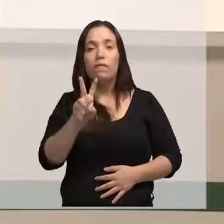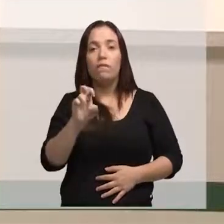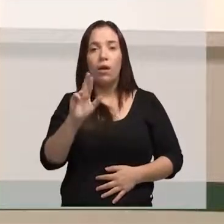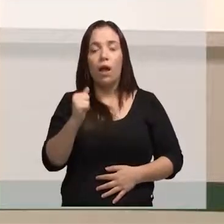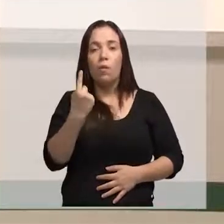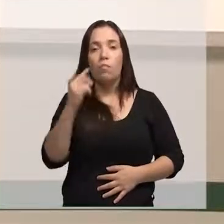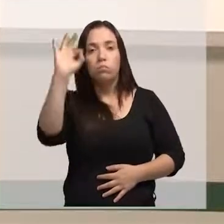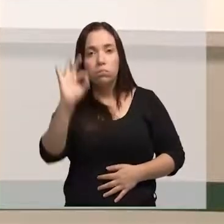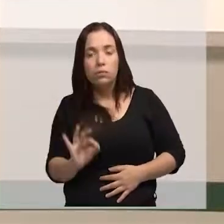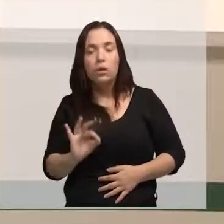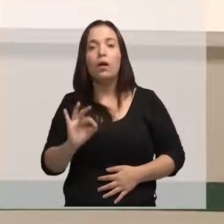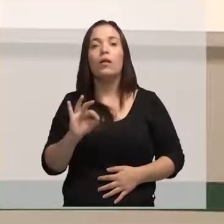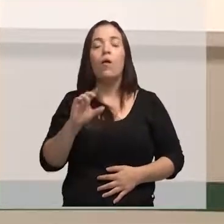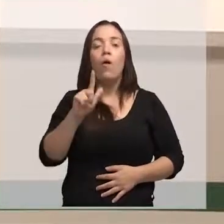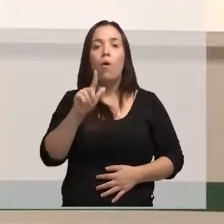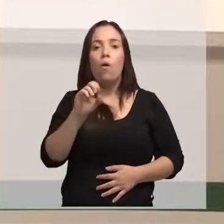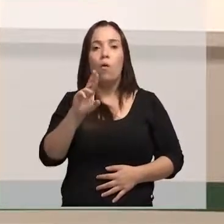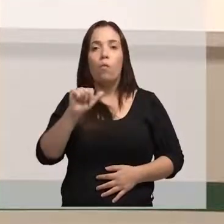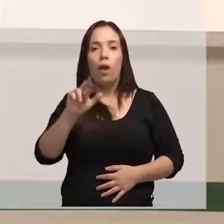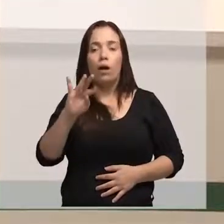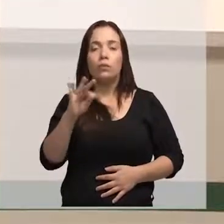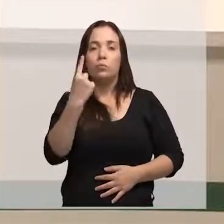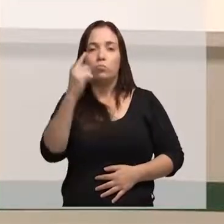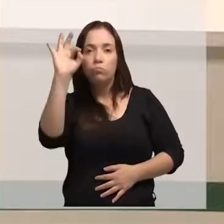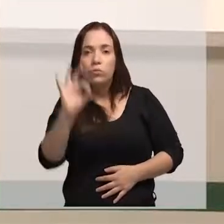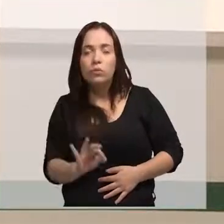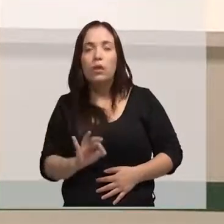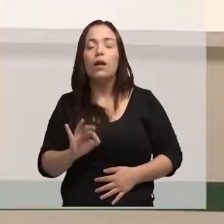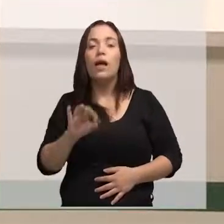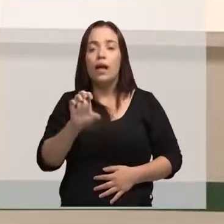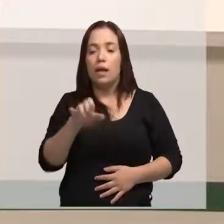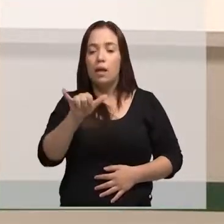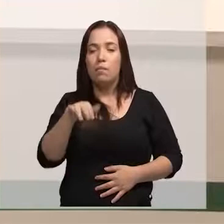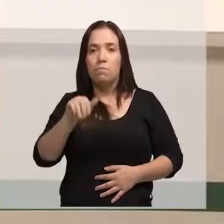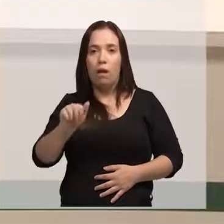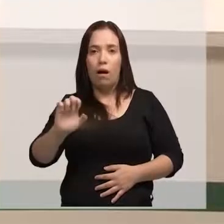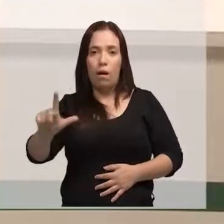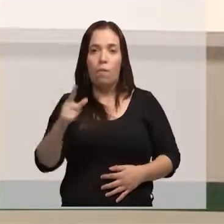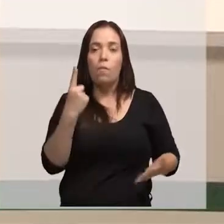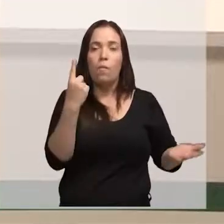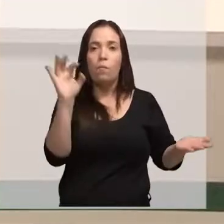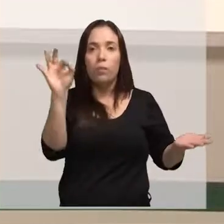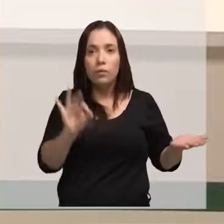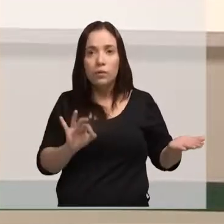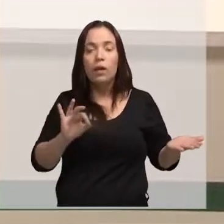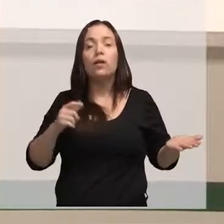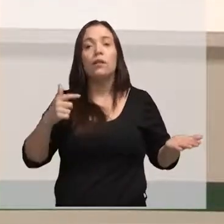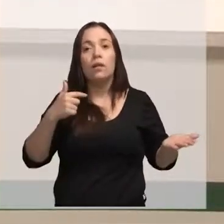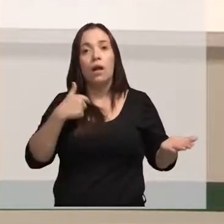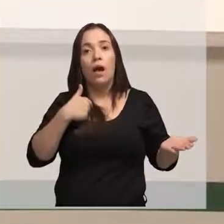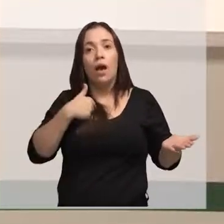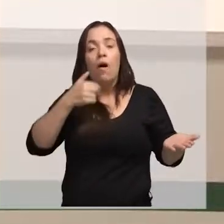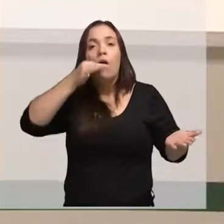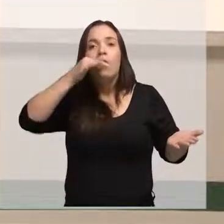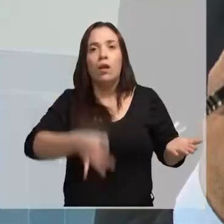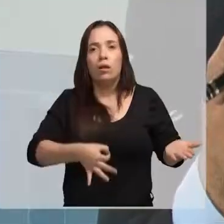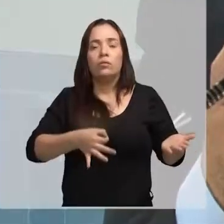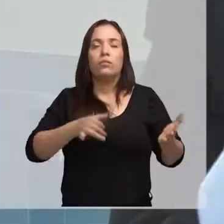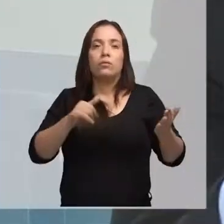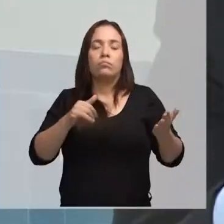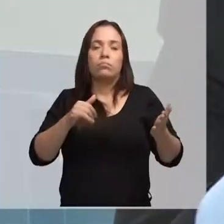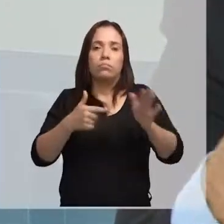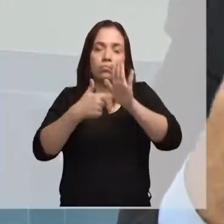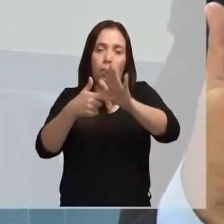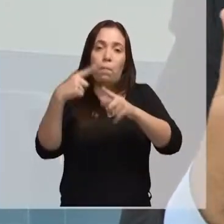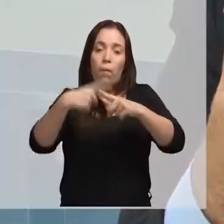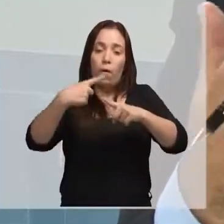1%, e o Goulart, com 1%, e, por final, o Emael, com 1%. A crítica vale à imprensa de todos os lados. Graças a Deus que tem TV pública. TV